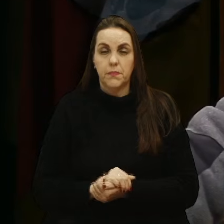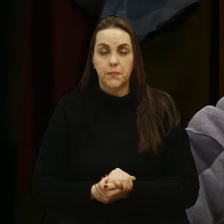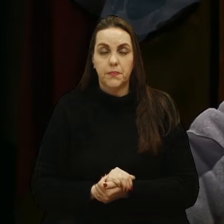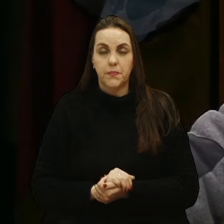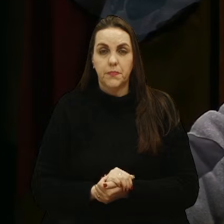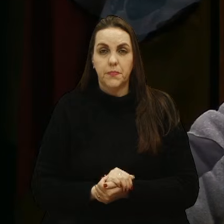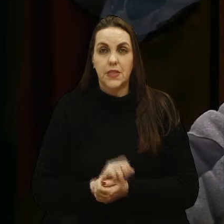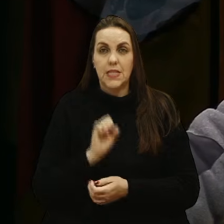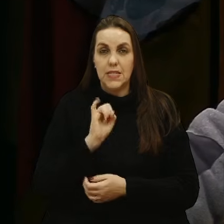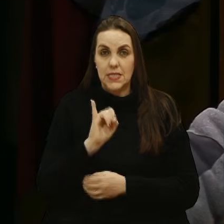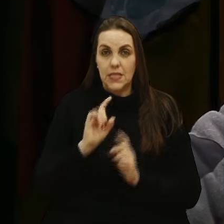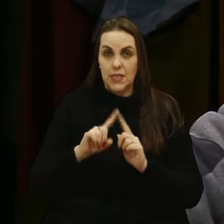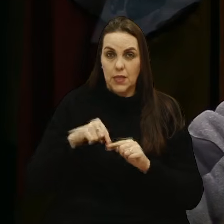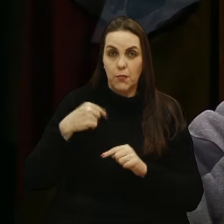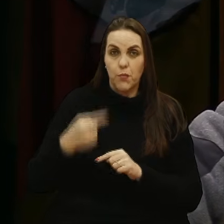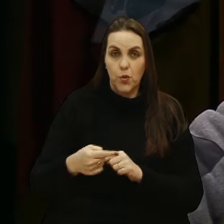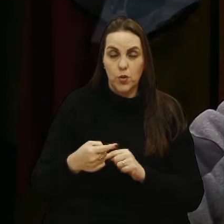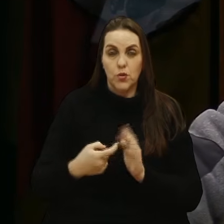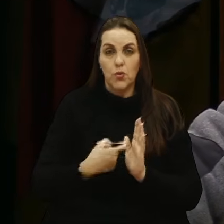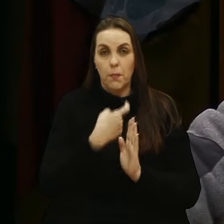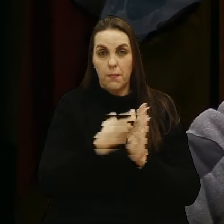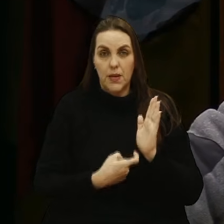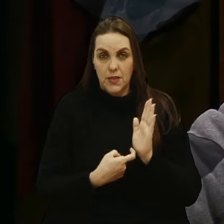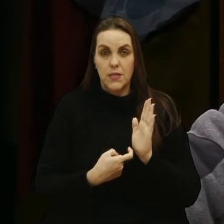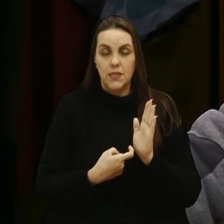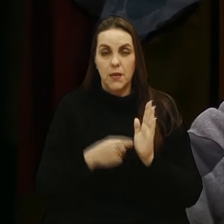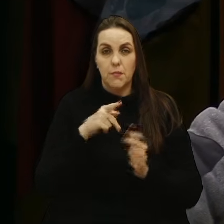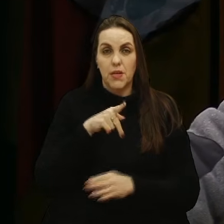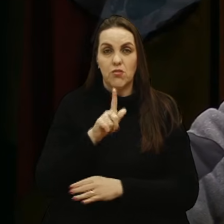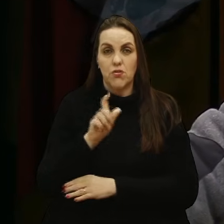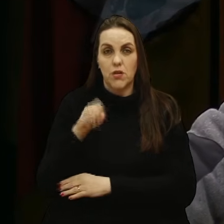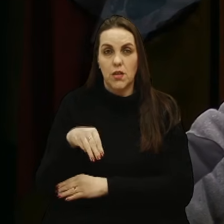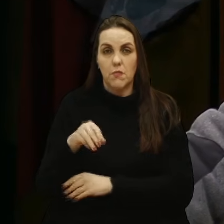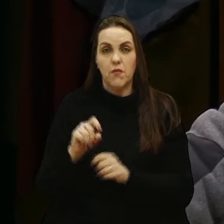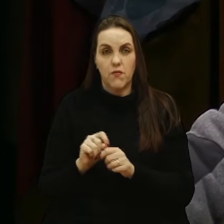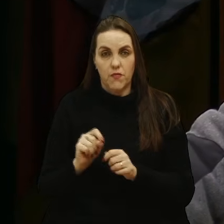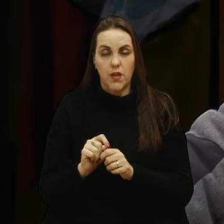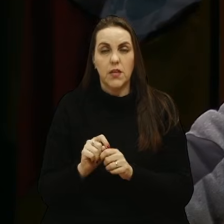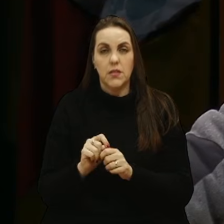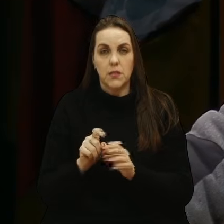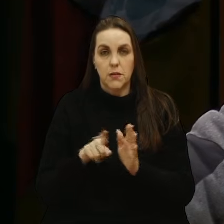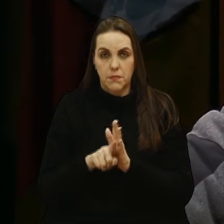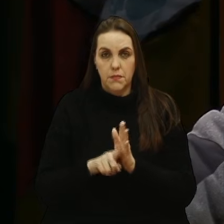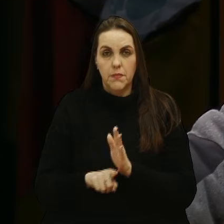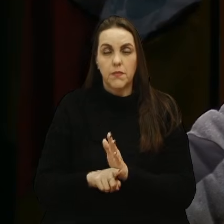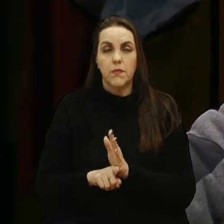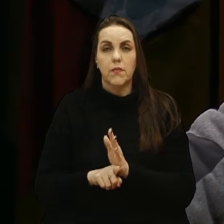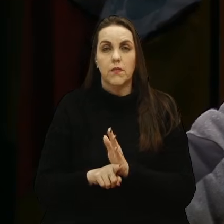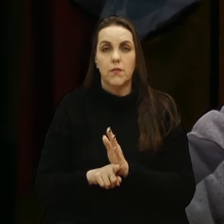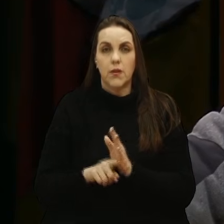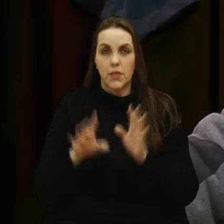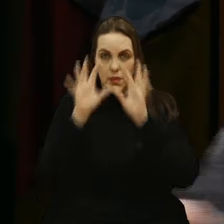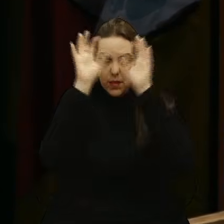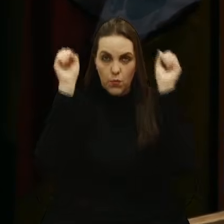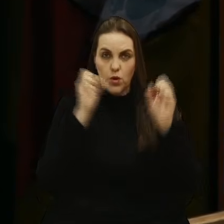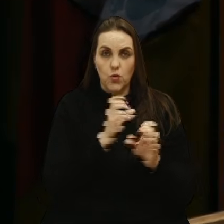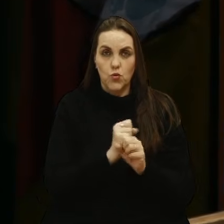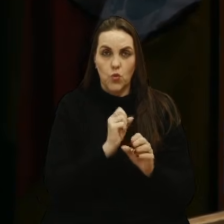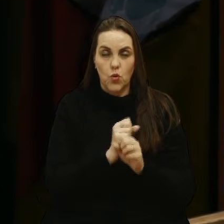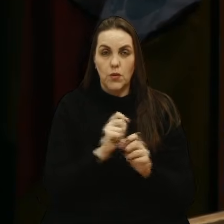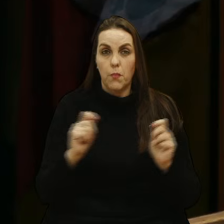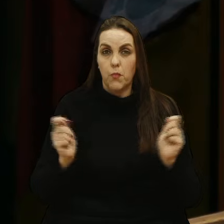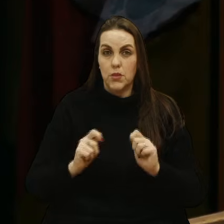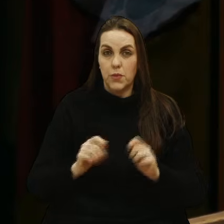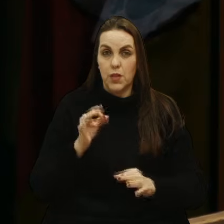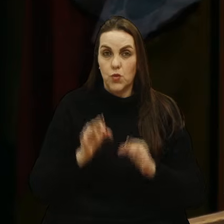Se, posteriormente ao parecer da PGM, foi realizada consulta formal ao Tribunal de Contas acerca da viabilidade jurídica da operação